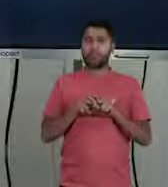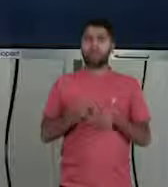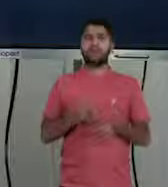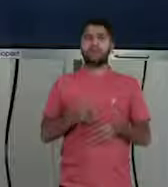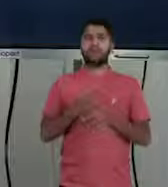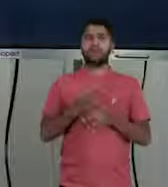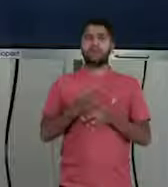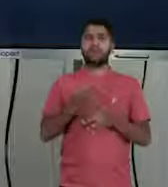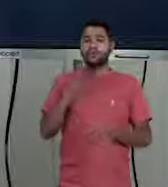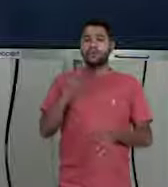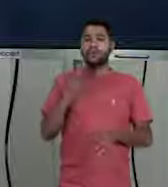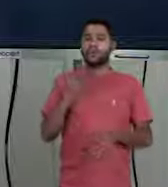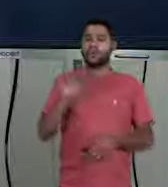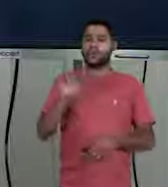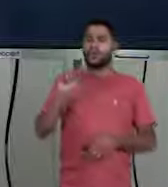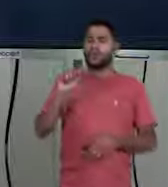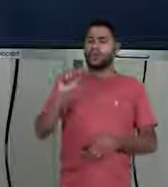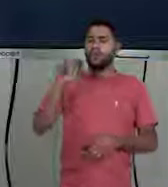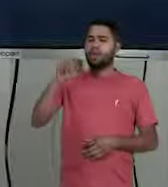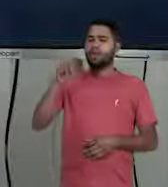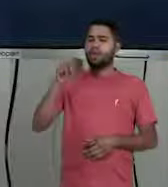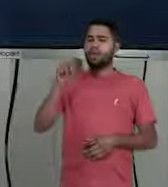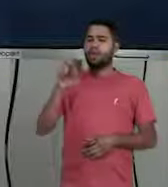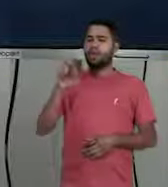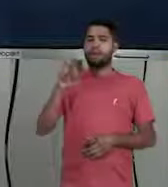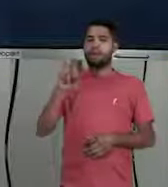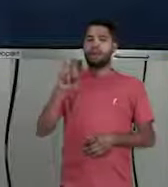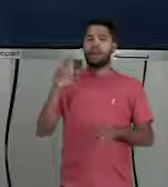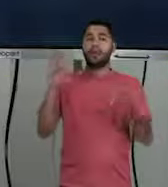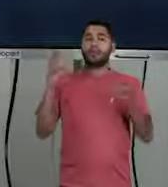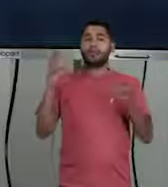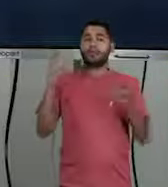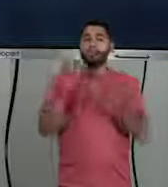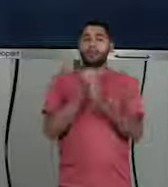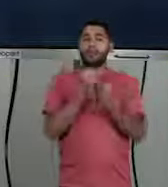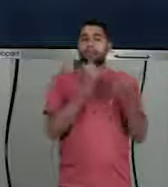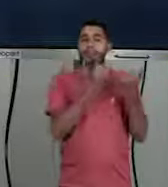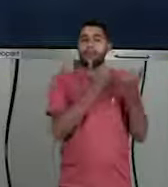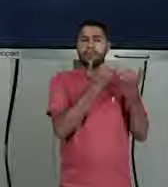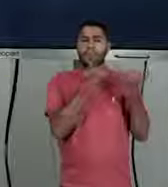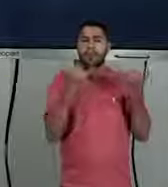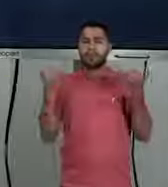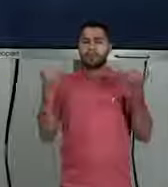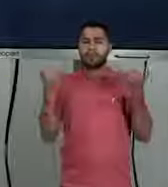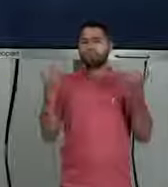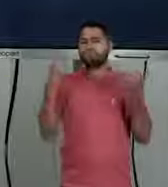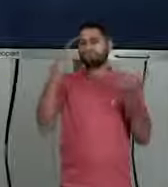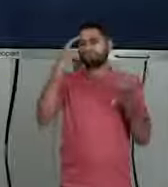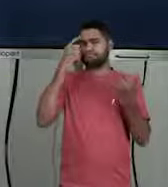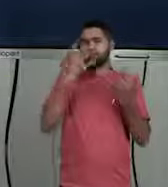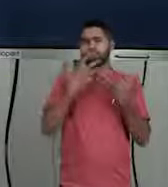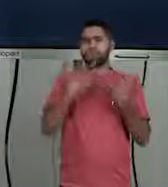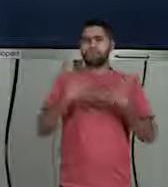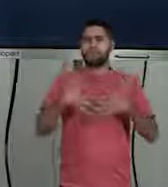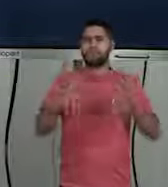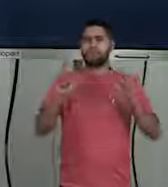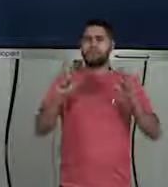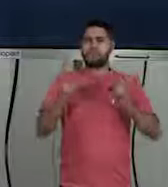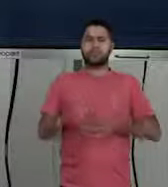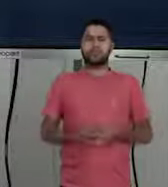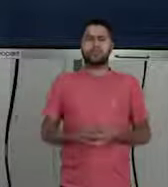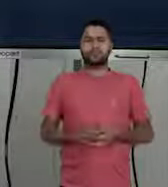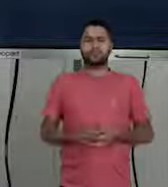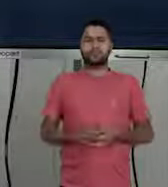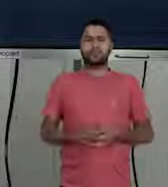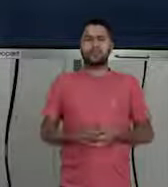físicos. Então, ampere, gente, é a unidade de medida da corrente elétrica. Então, vamos pensar o seguinte,